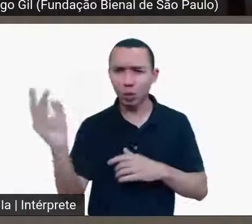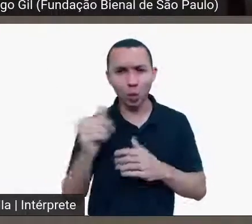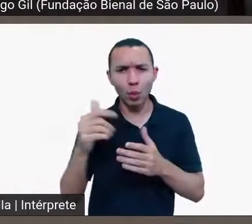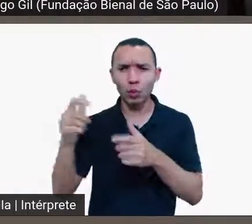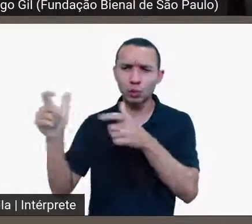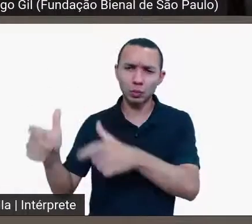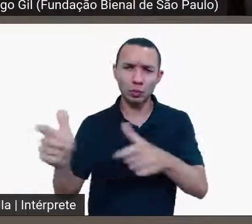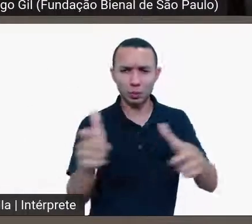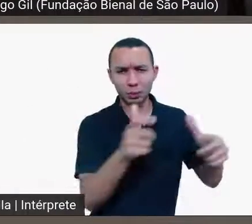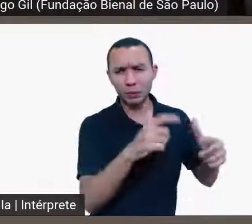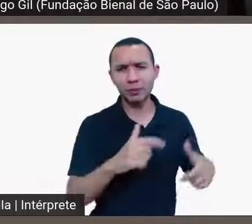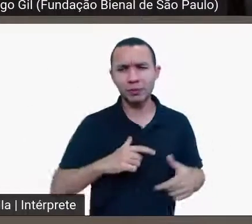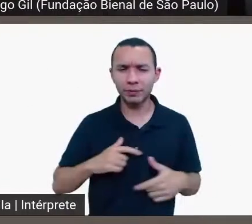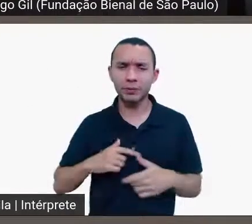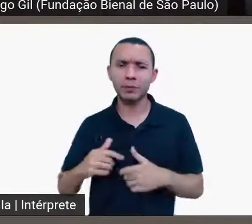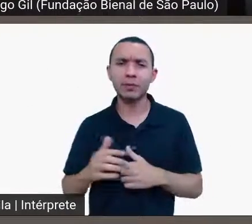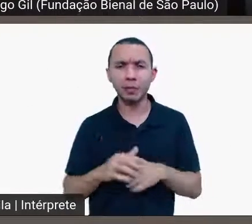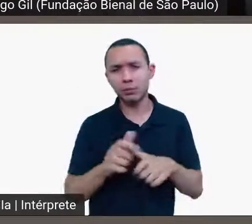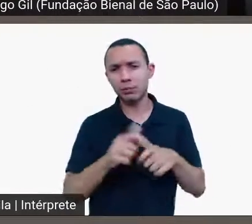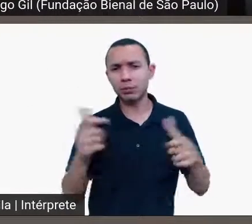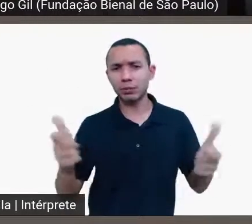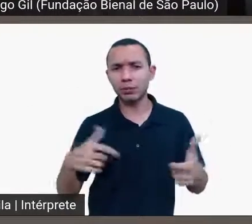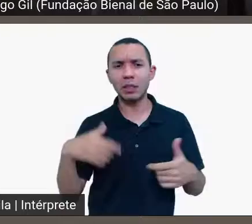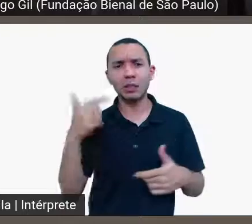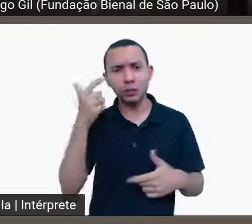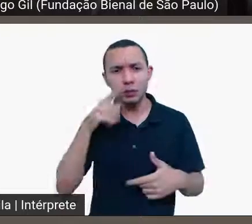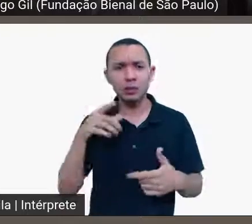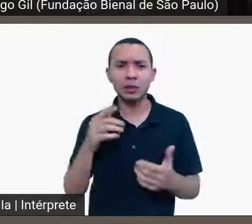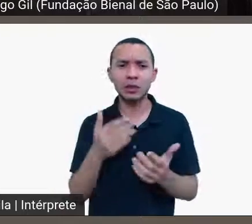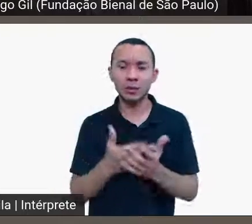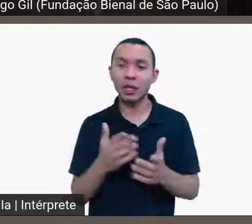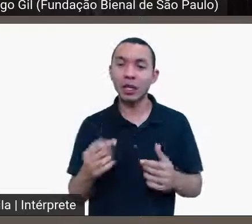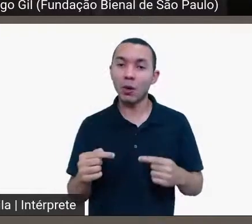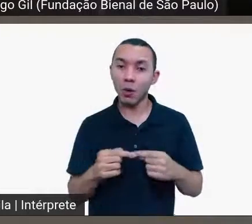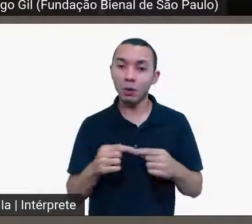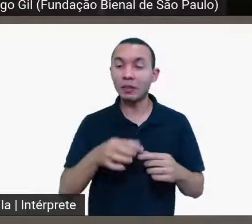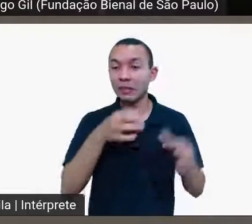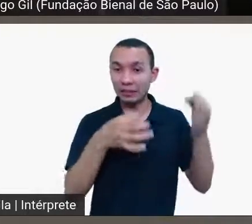todo o cotidiano, é explosivo, mas ela ganhou essa cola, essa pecha que está correta